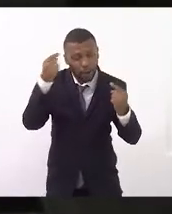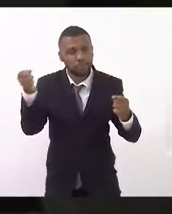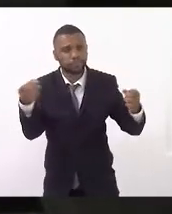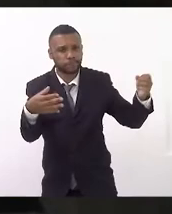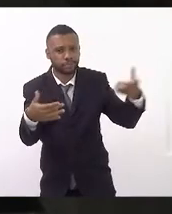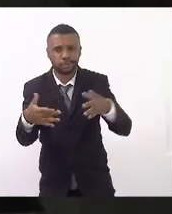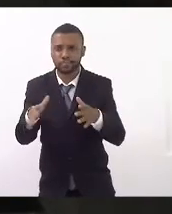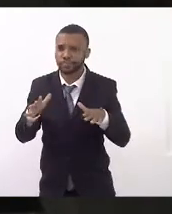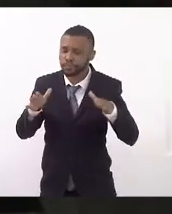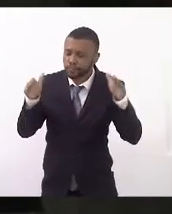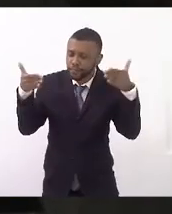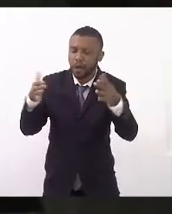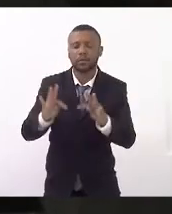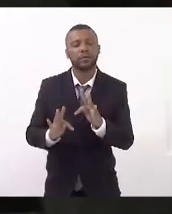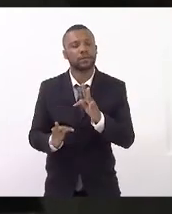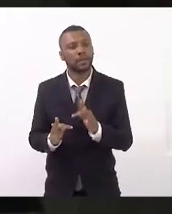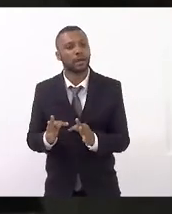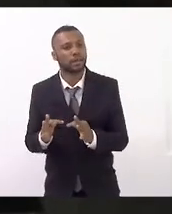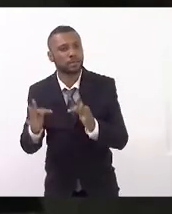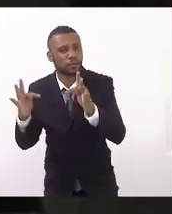também de